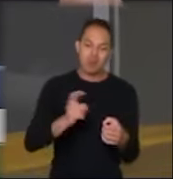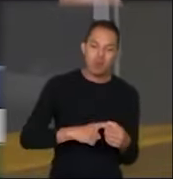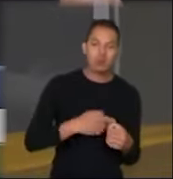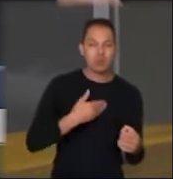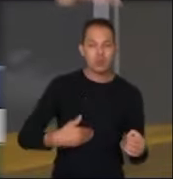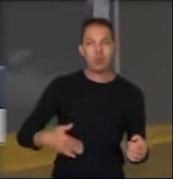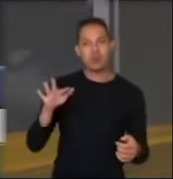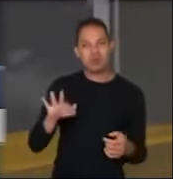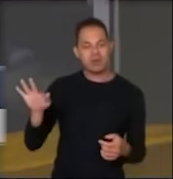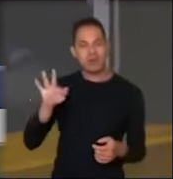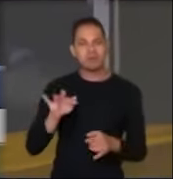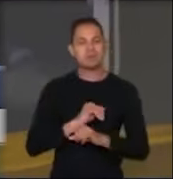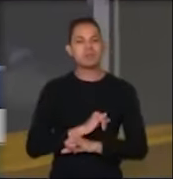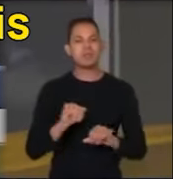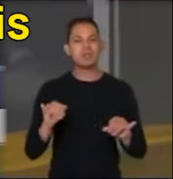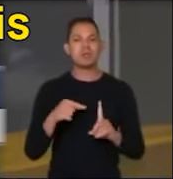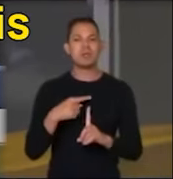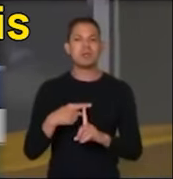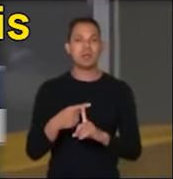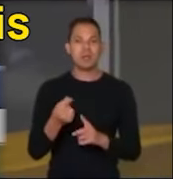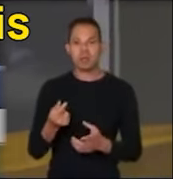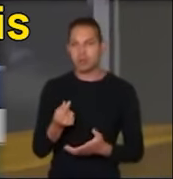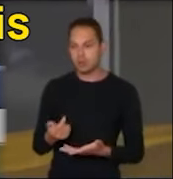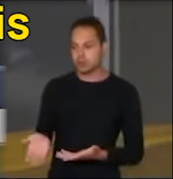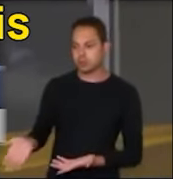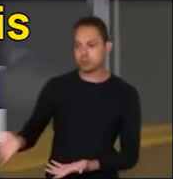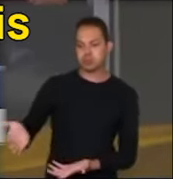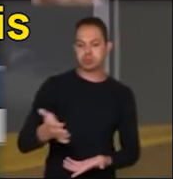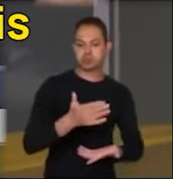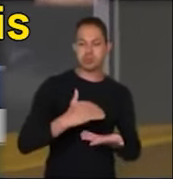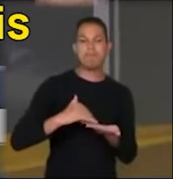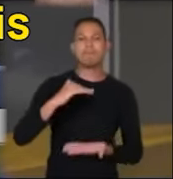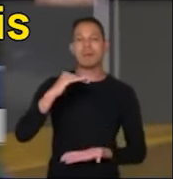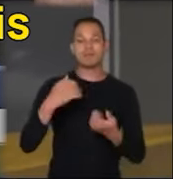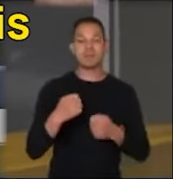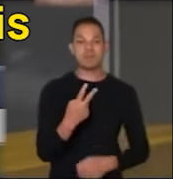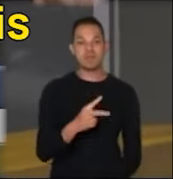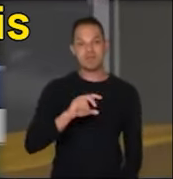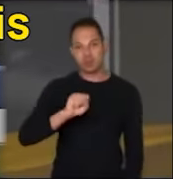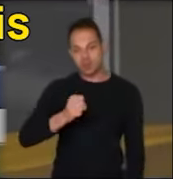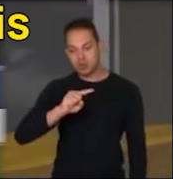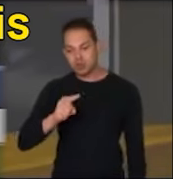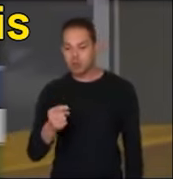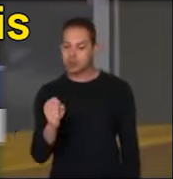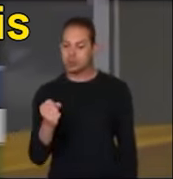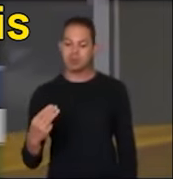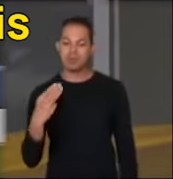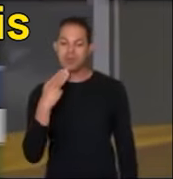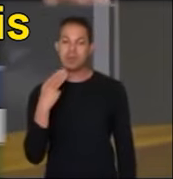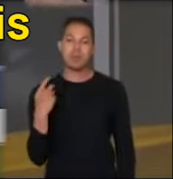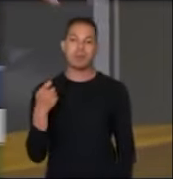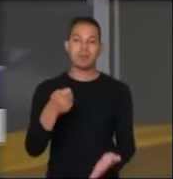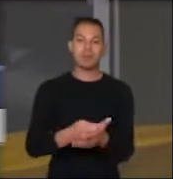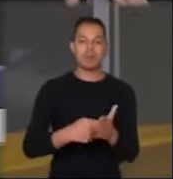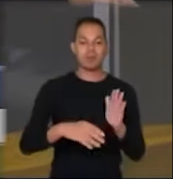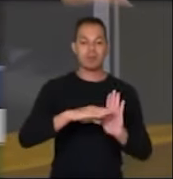é que eles precisam arrecadar mais 28,8 bilhões para pagar programas